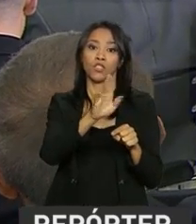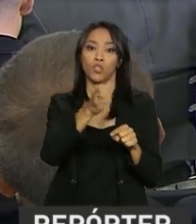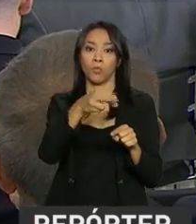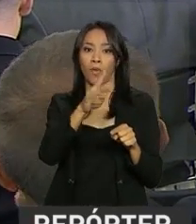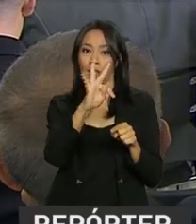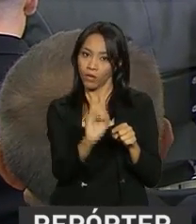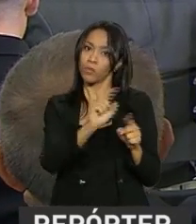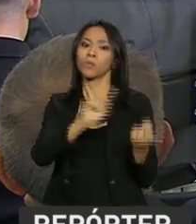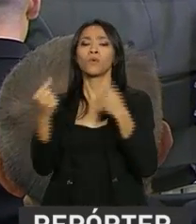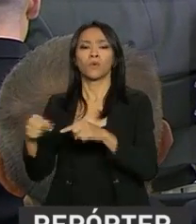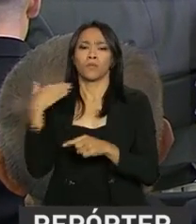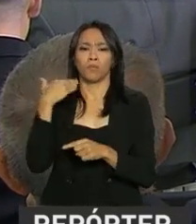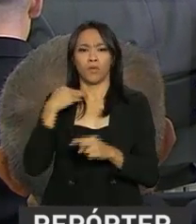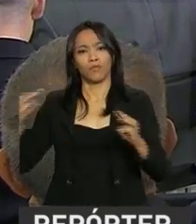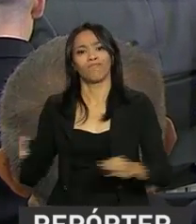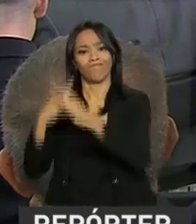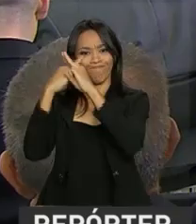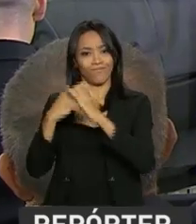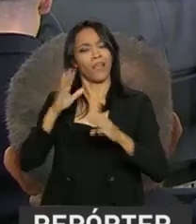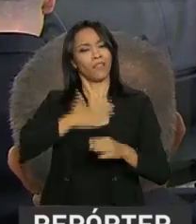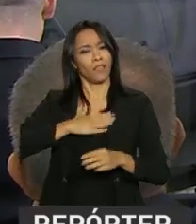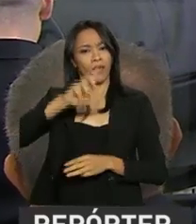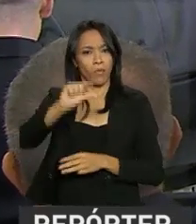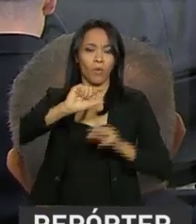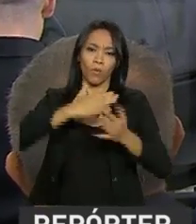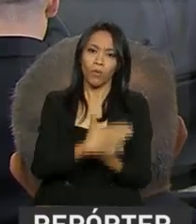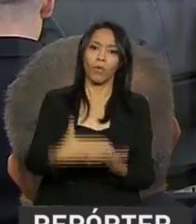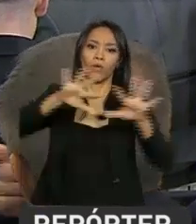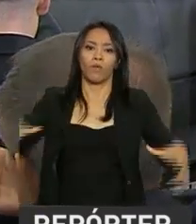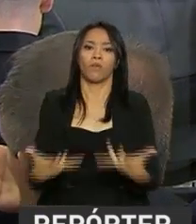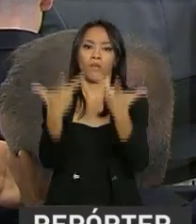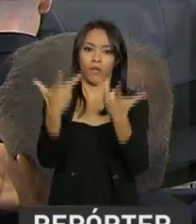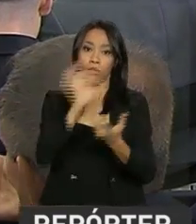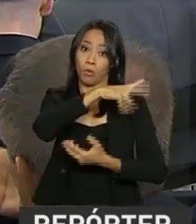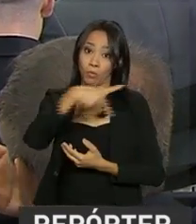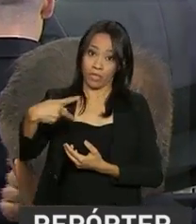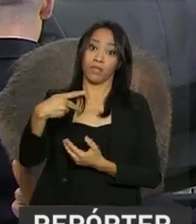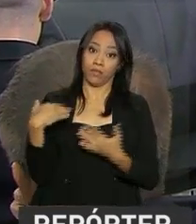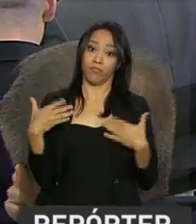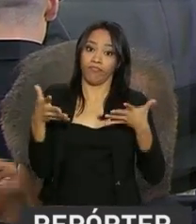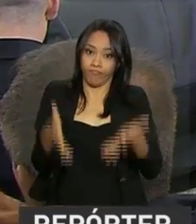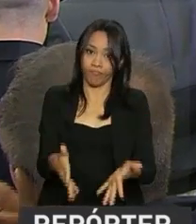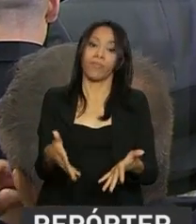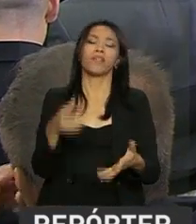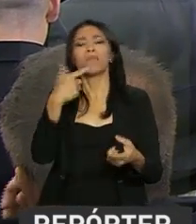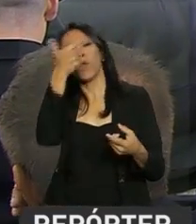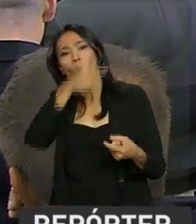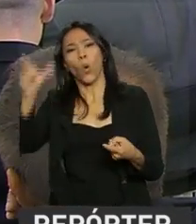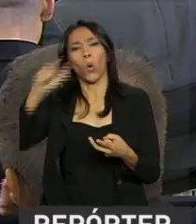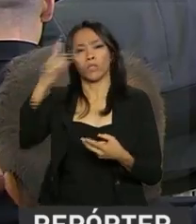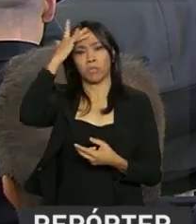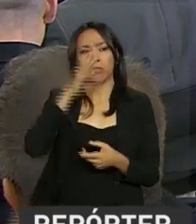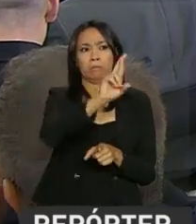na Caixa Econômica Federal essa cerimônia deve começar daqui a pouco o pres Presidente estará presente estão presentes também outras autoridades o